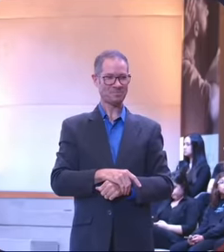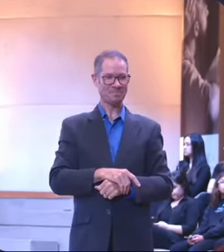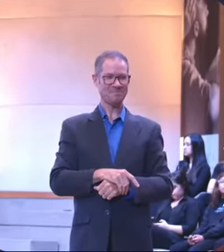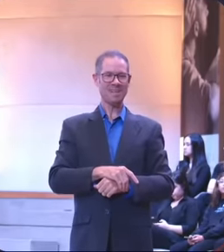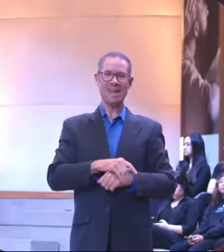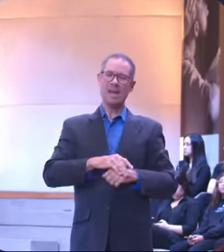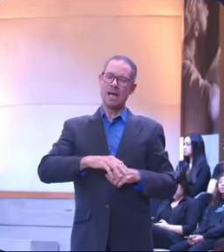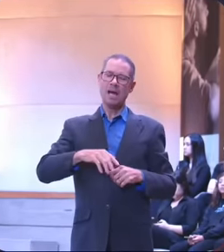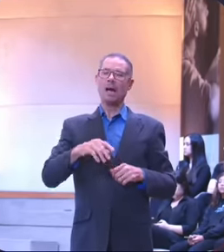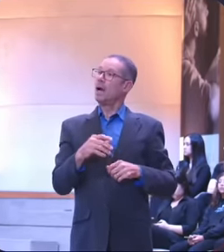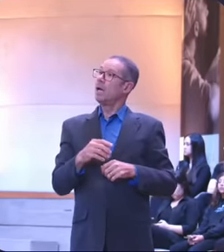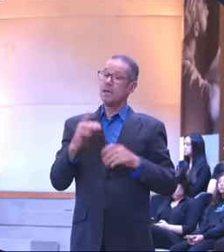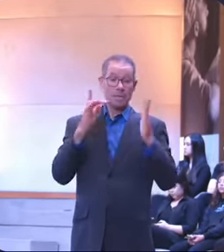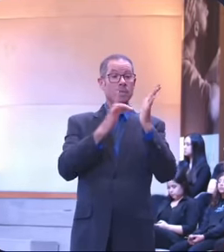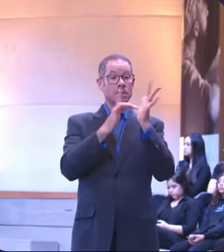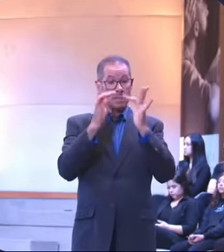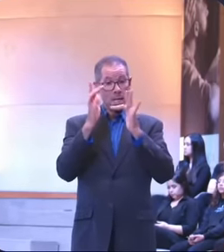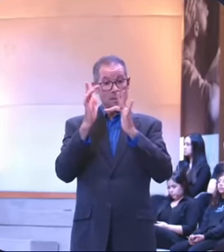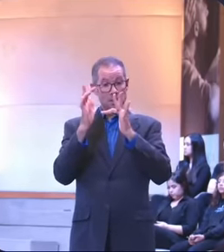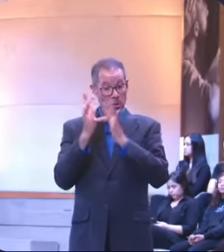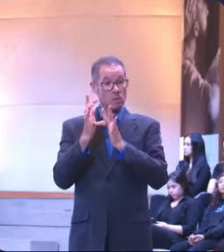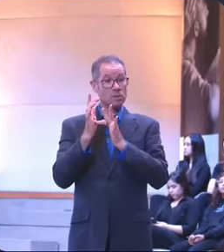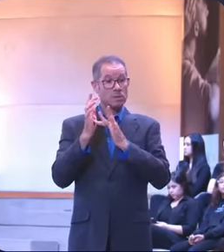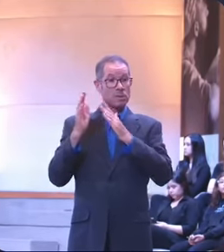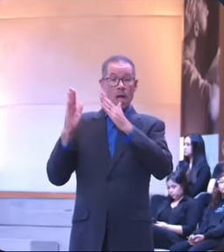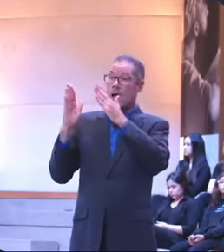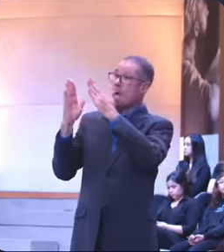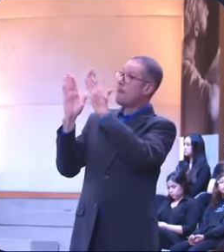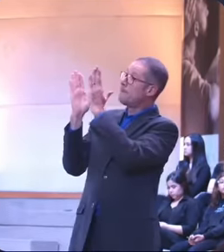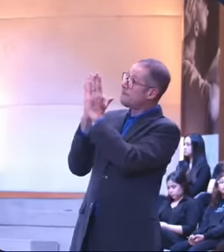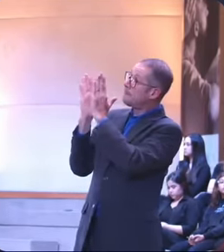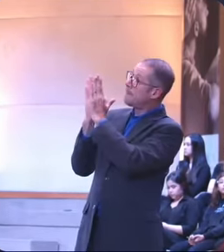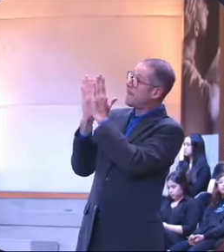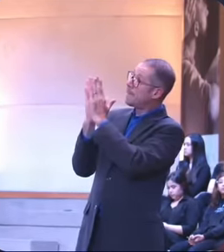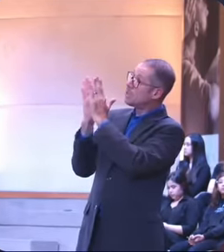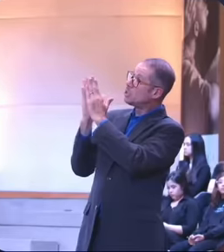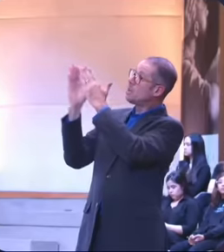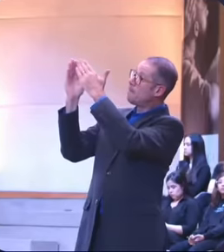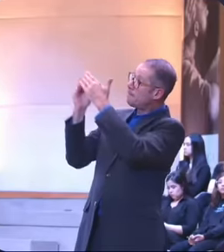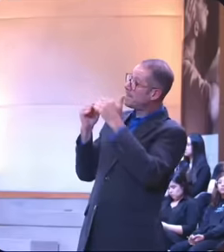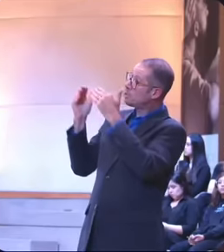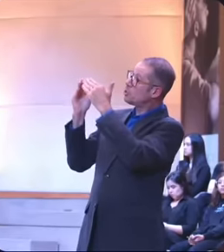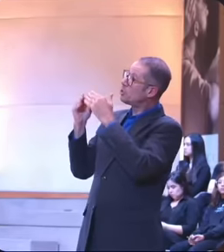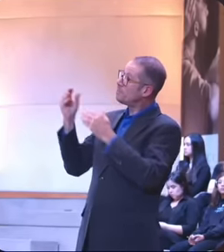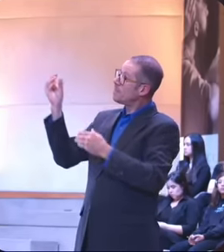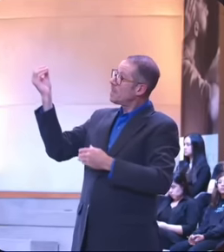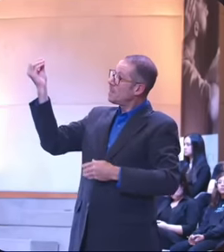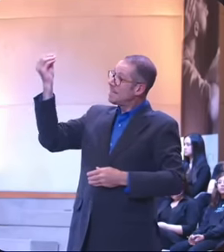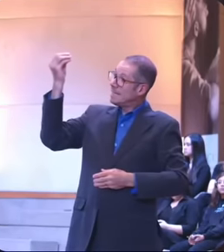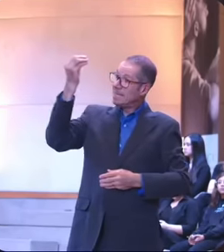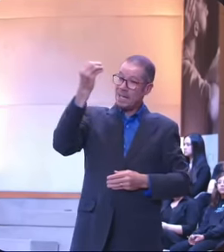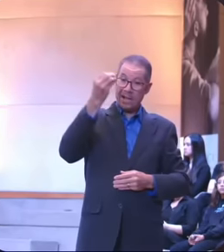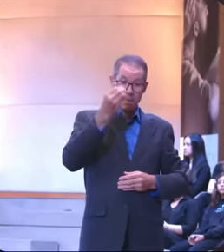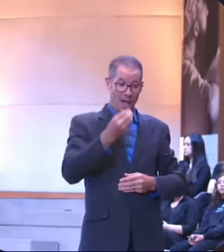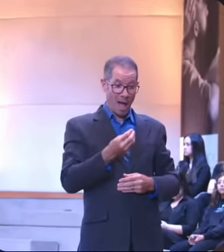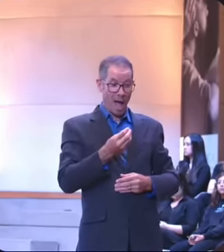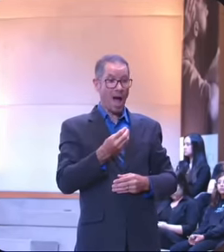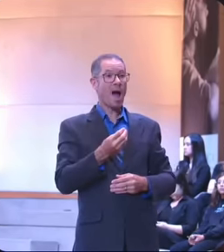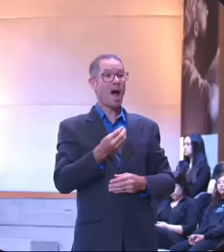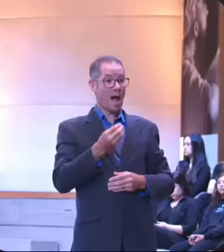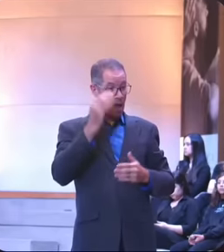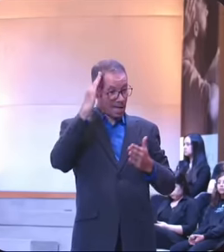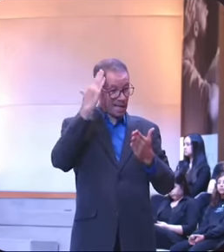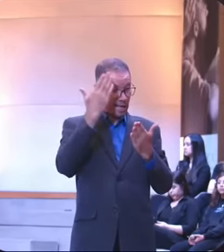E ele acrescenta: Jesus diz, pedi e o quê? Dar-se-vos-á. O intercessor